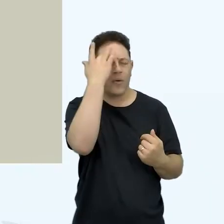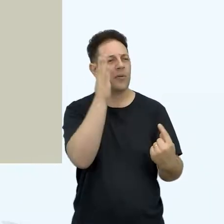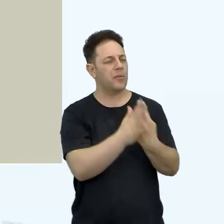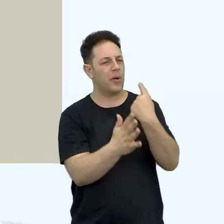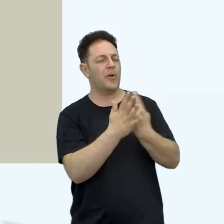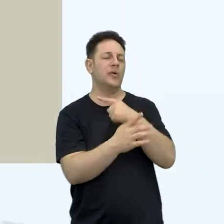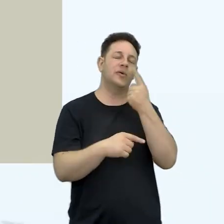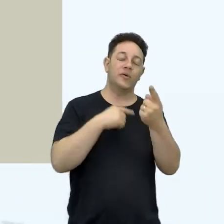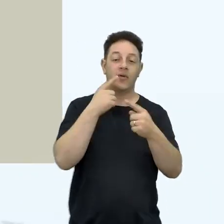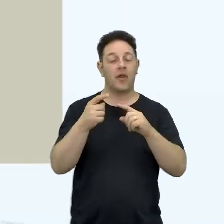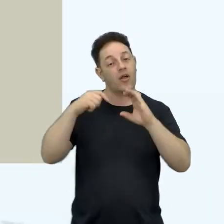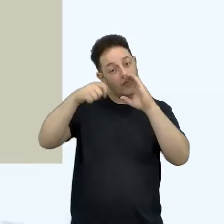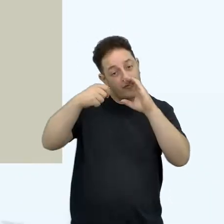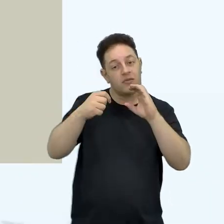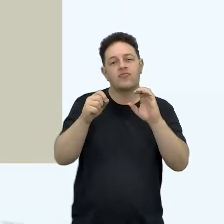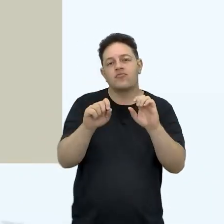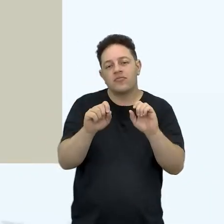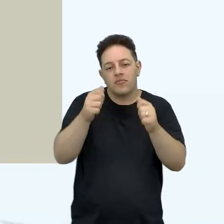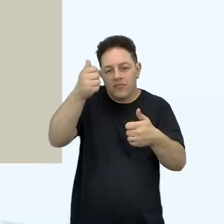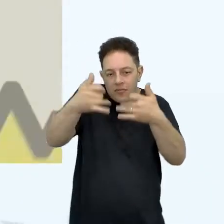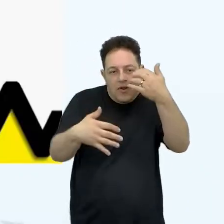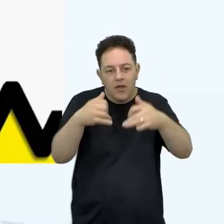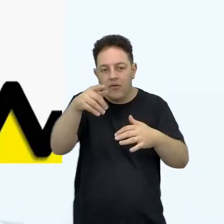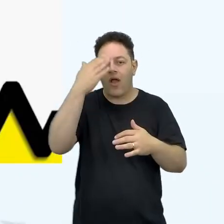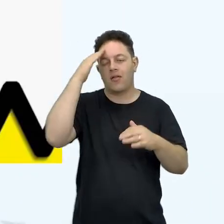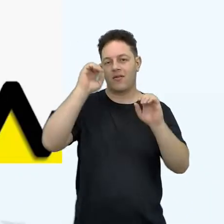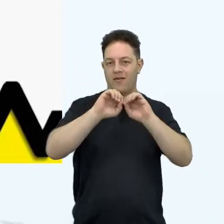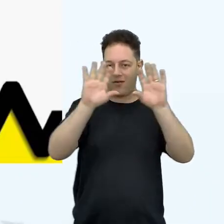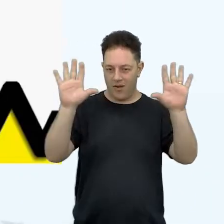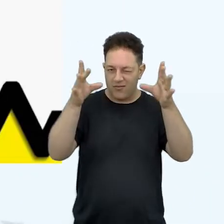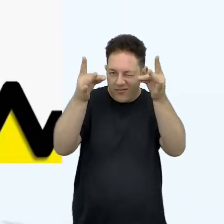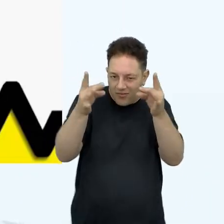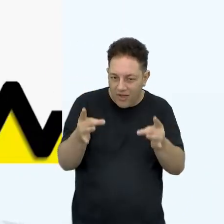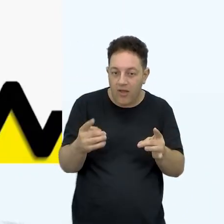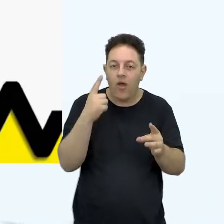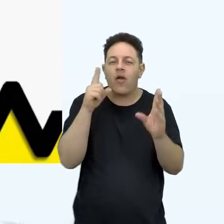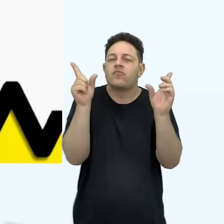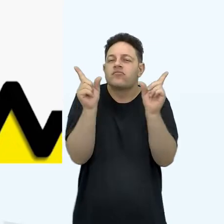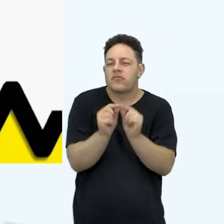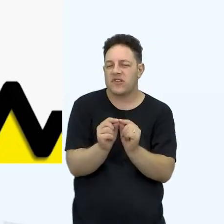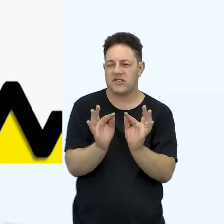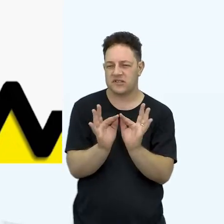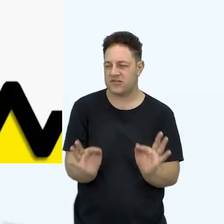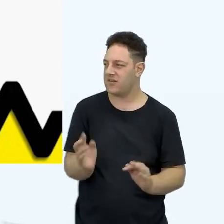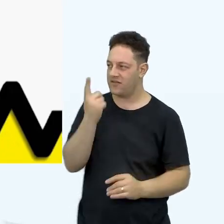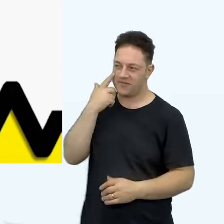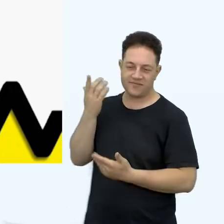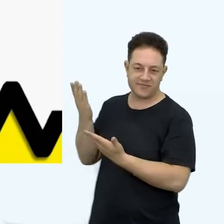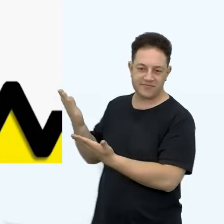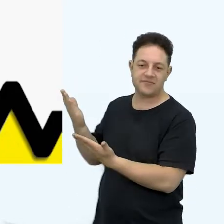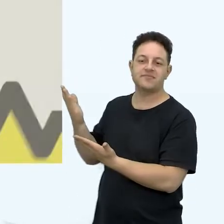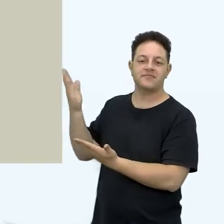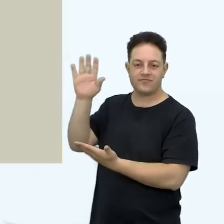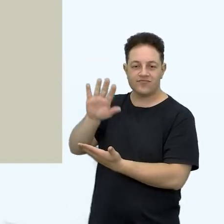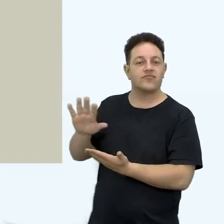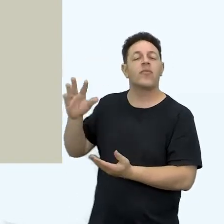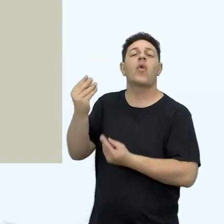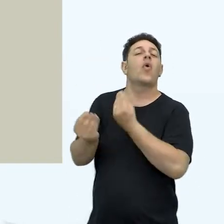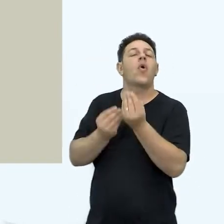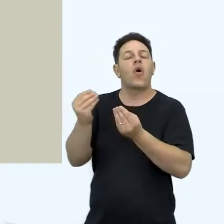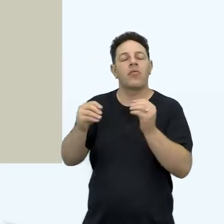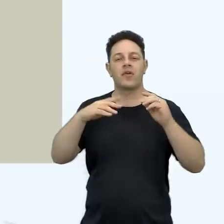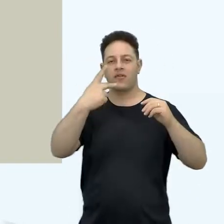isso, então esse vídeo é para explicar esses detalhes. Então, simplificando aqui, a gente tem esse esquema aqui que mostra como que